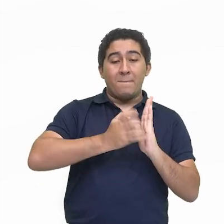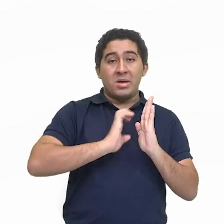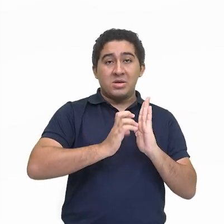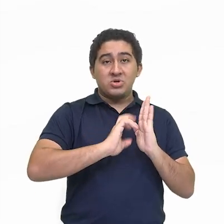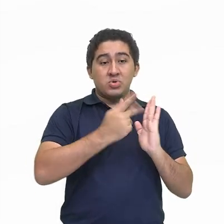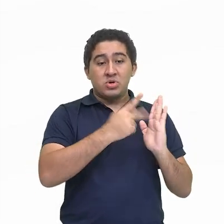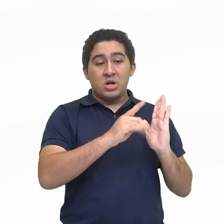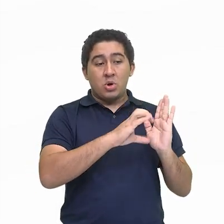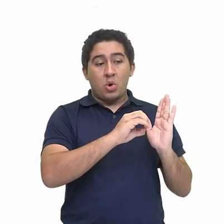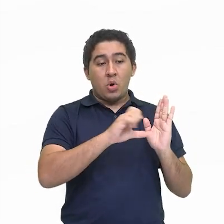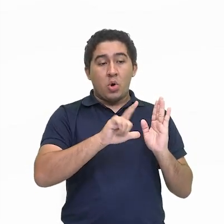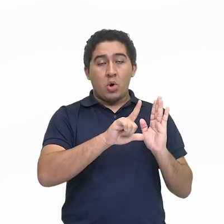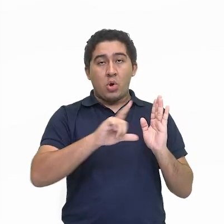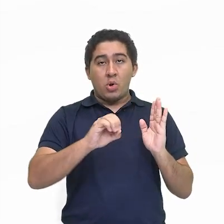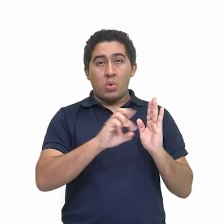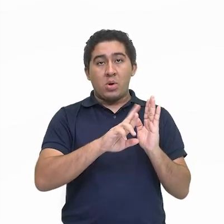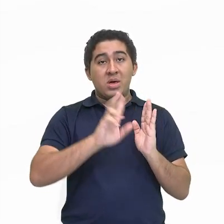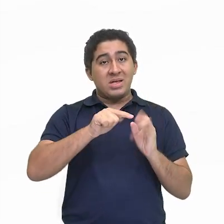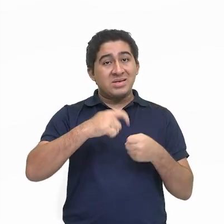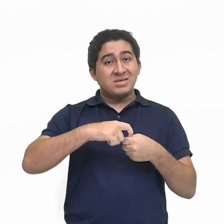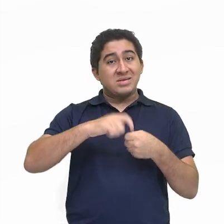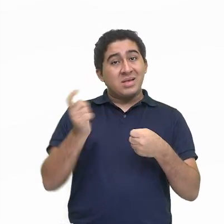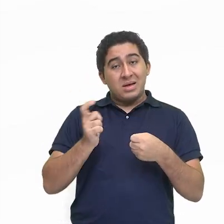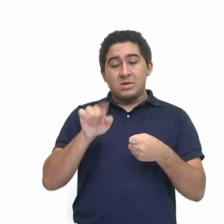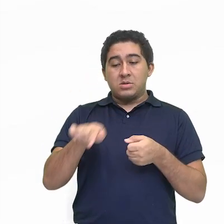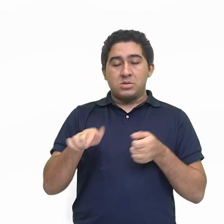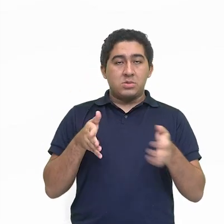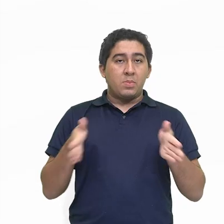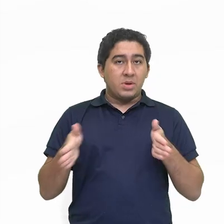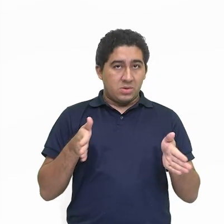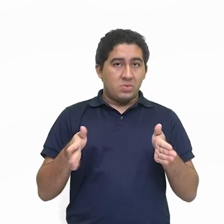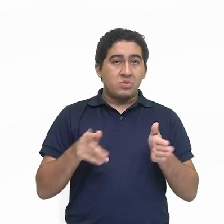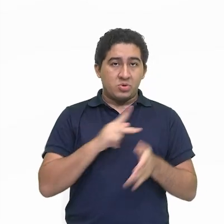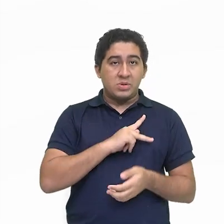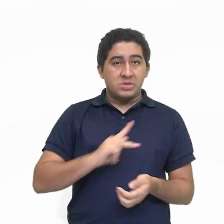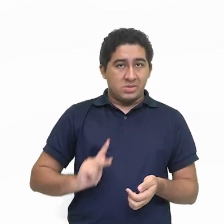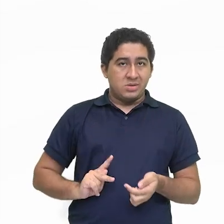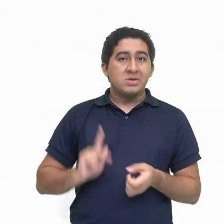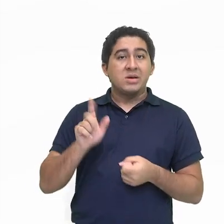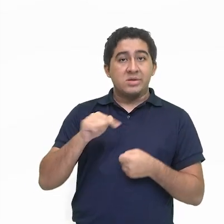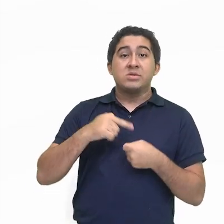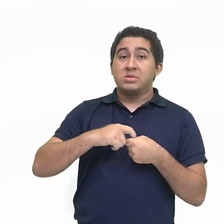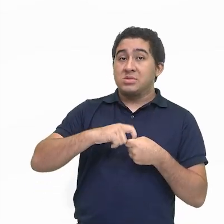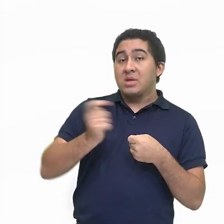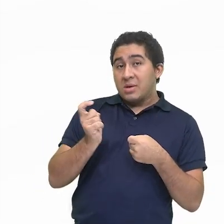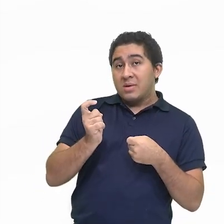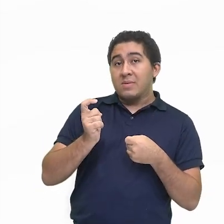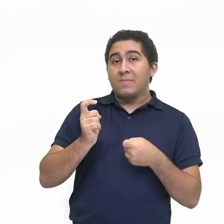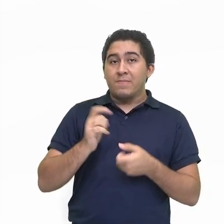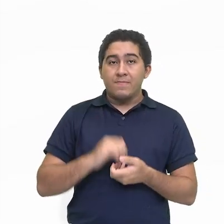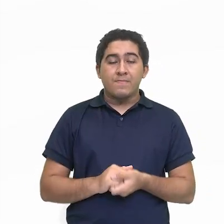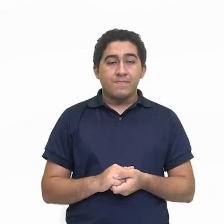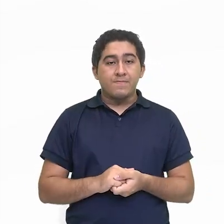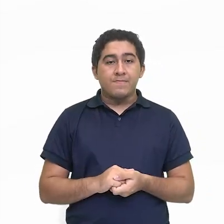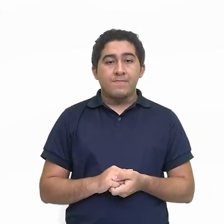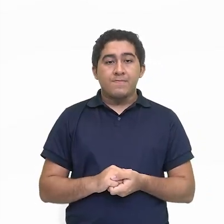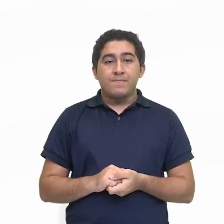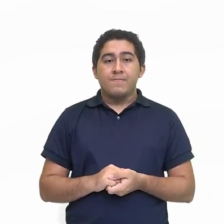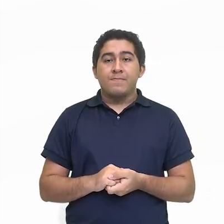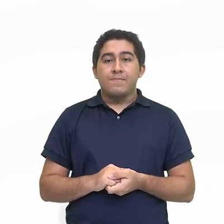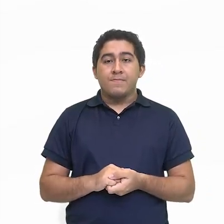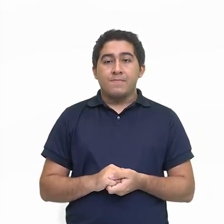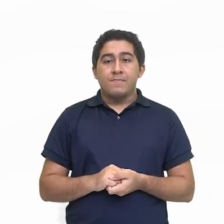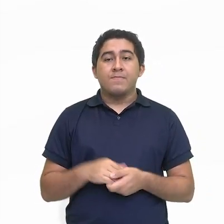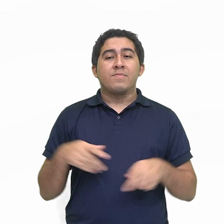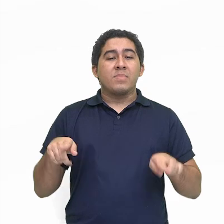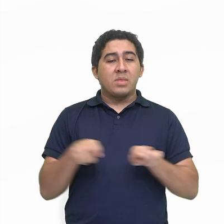político do Collor de Mello durante, né, essa presidência, né, do Collor e depois do Itamar Franco.